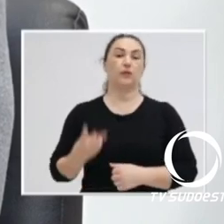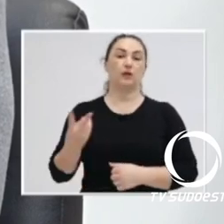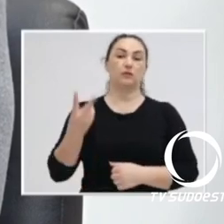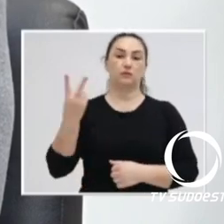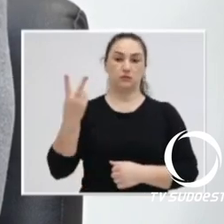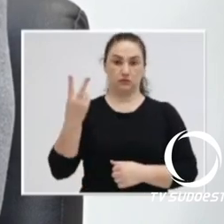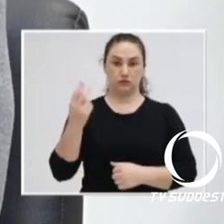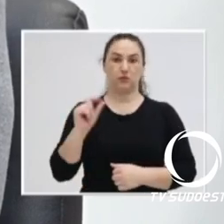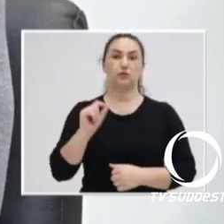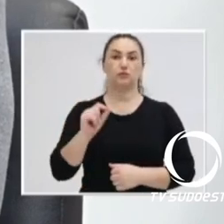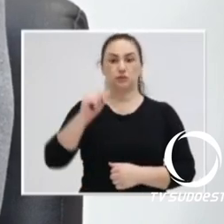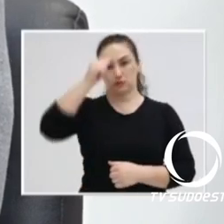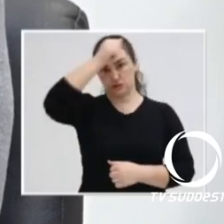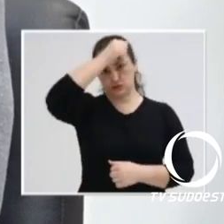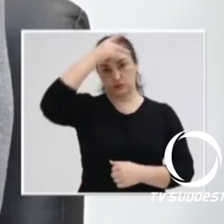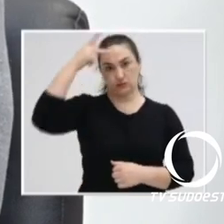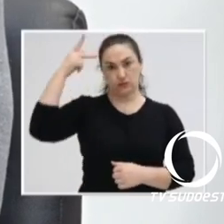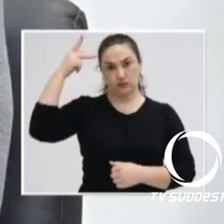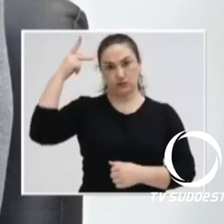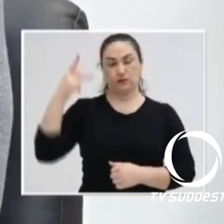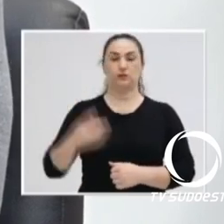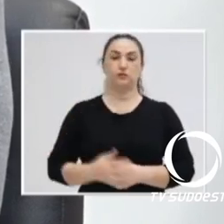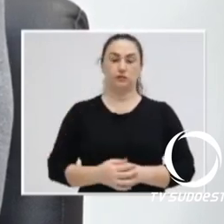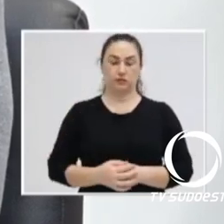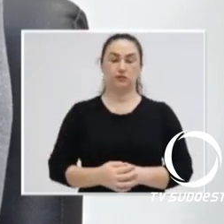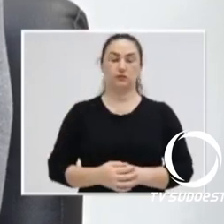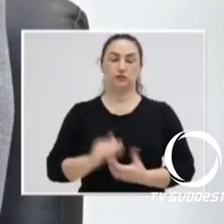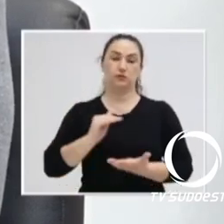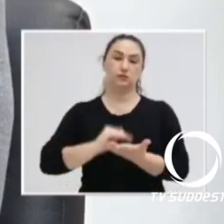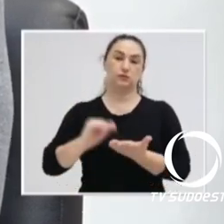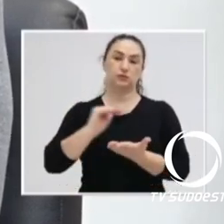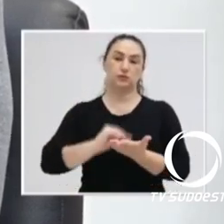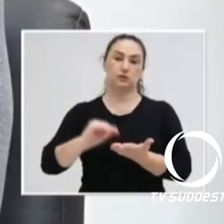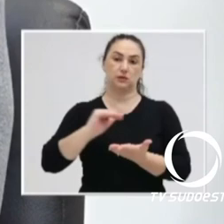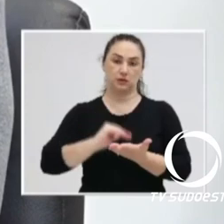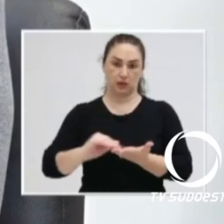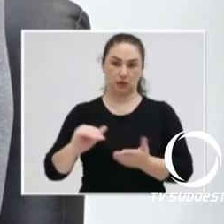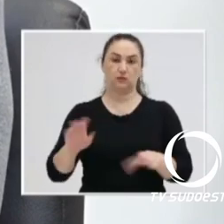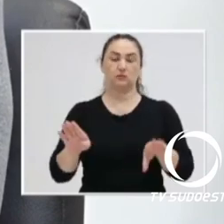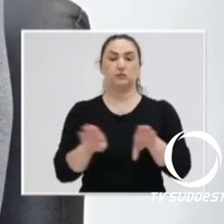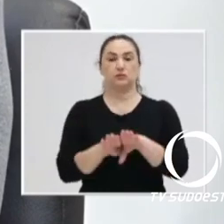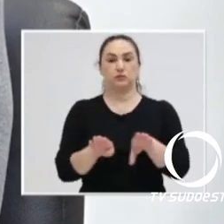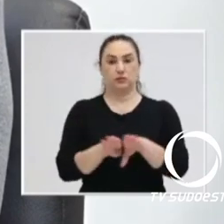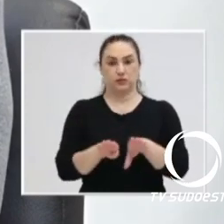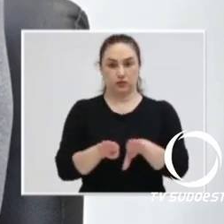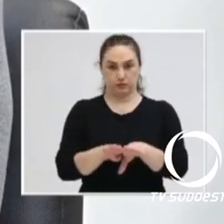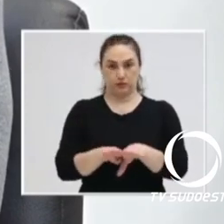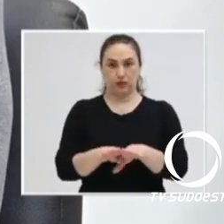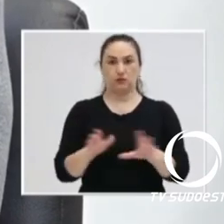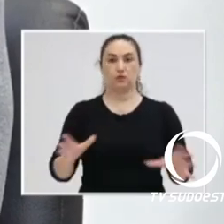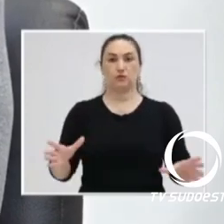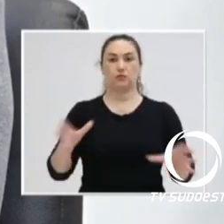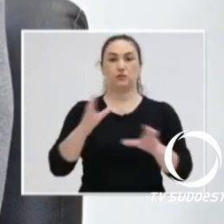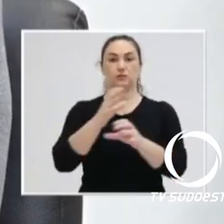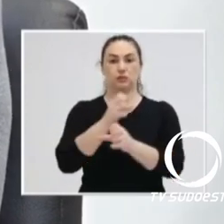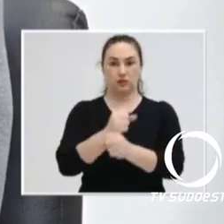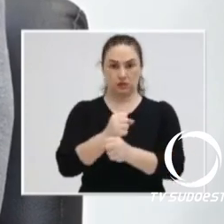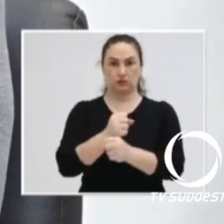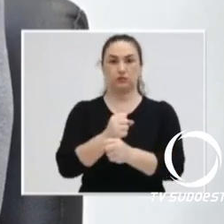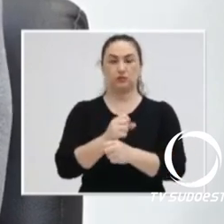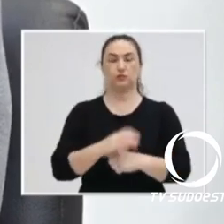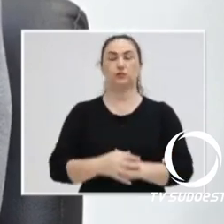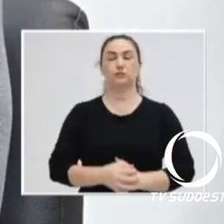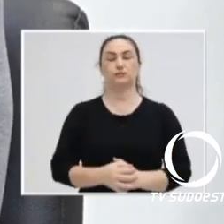relativo ao prefeito e ao secretários já no tudo no mesmo no mesmo cálculo então por isso não fui